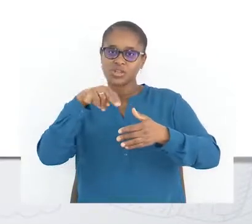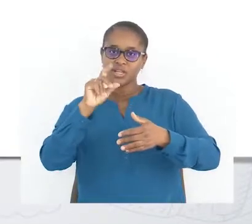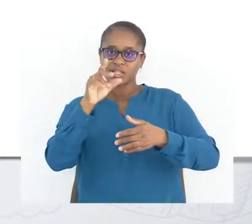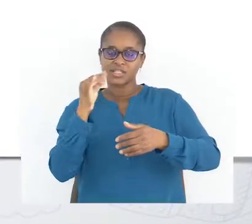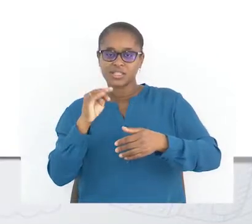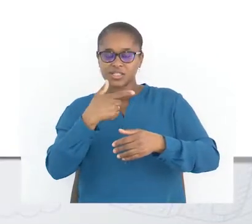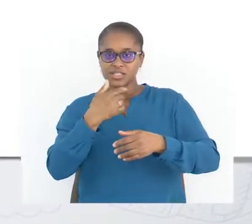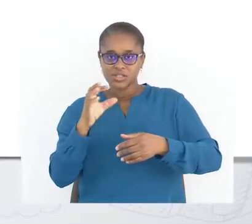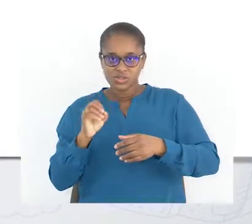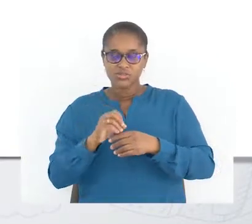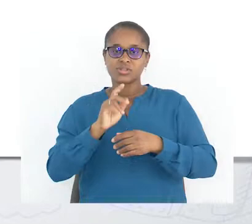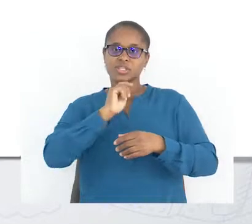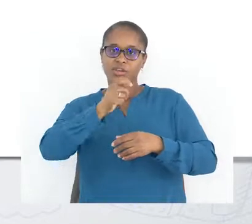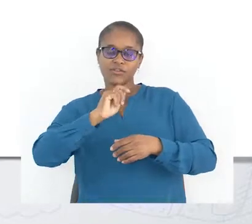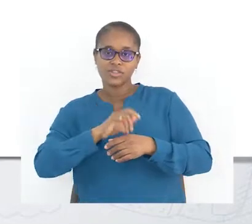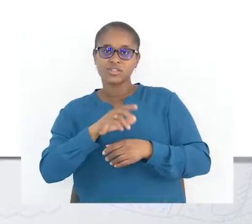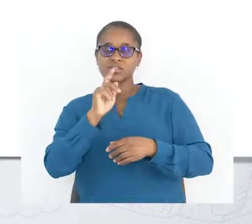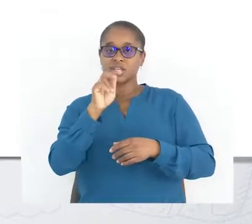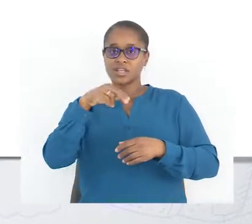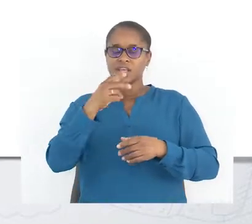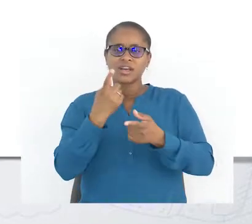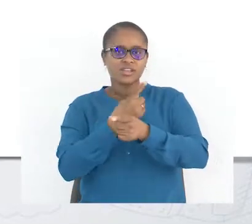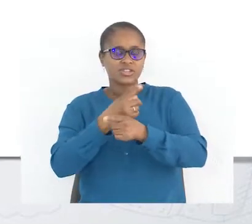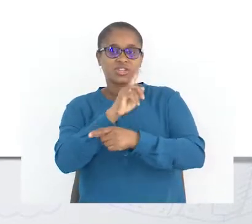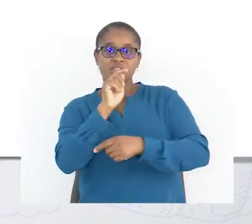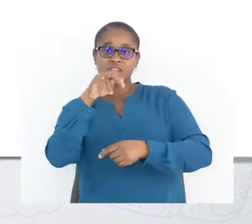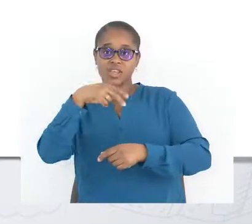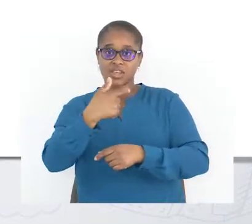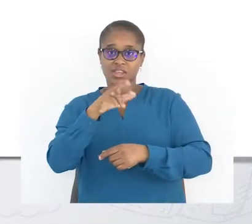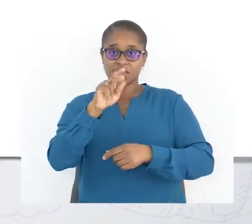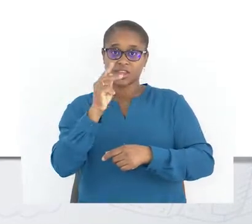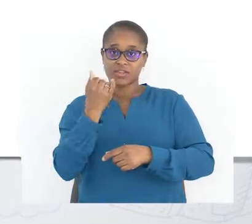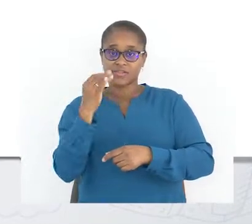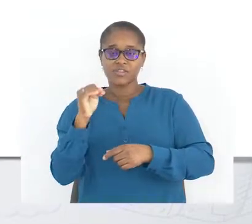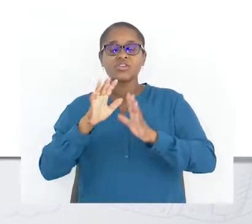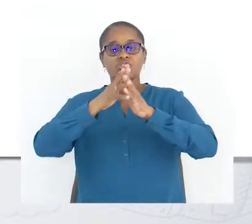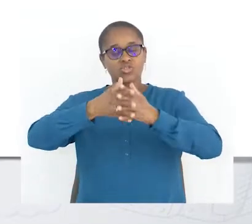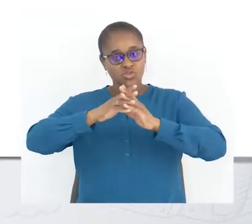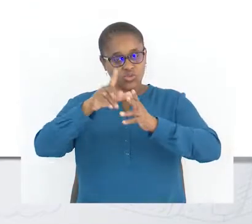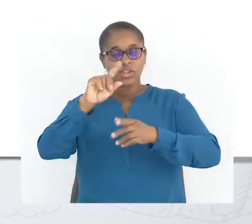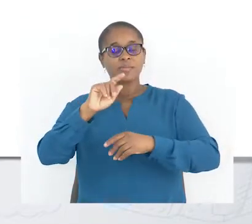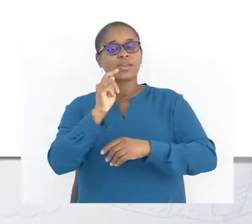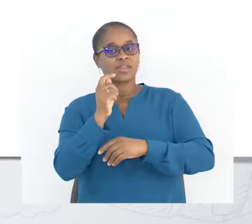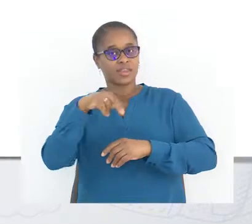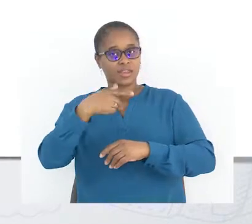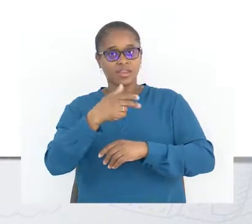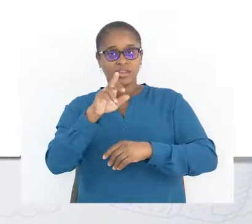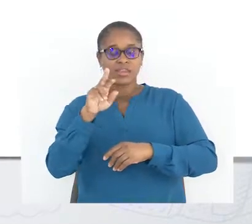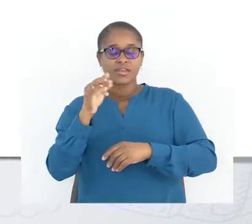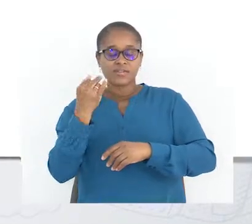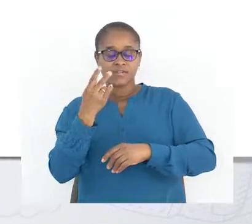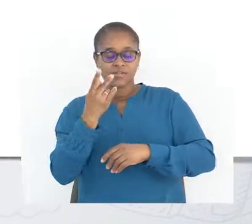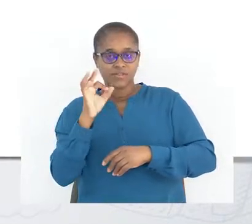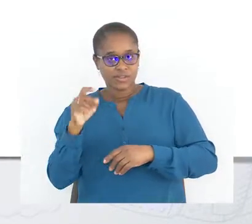entrevista. Temos as características da entrevista, a estrutura da entrevista, que vamos falar também, os aspectos a